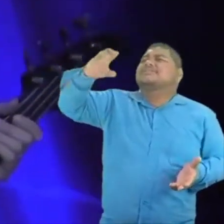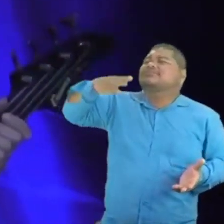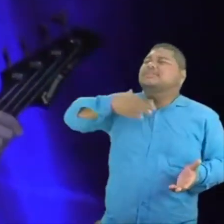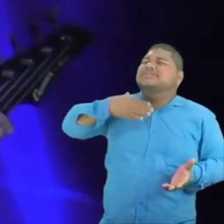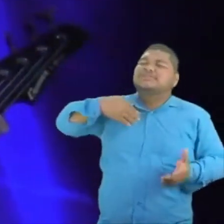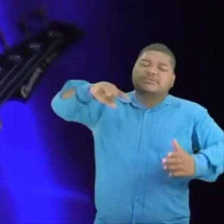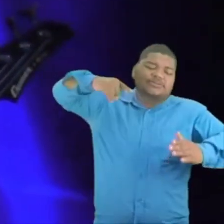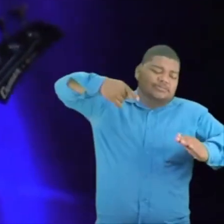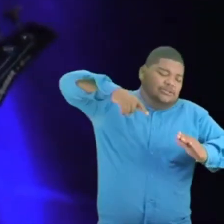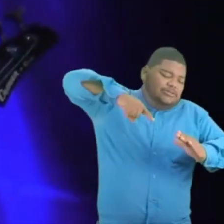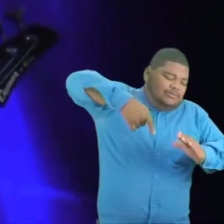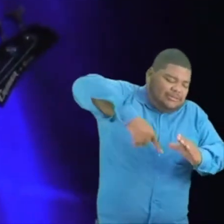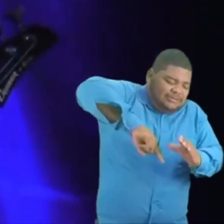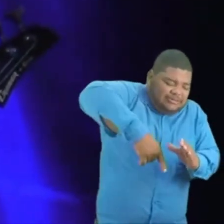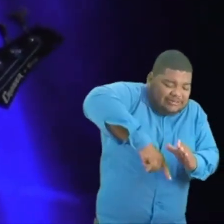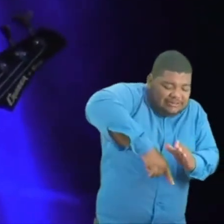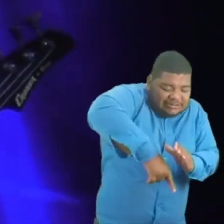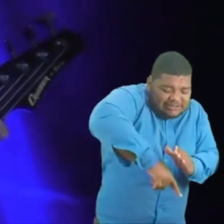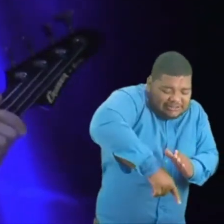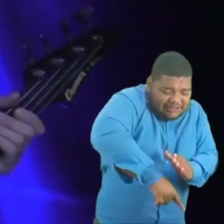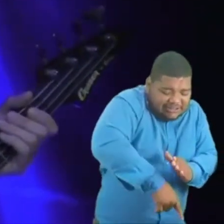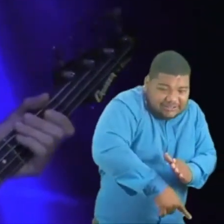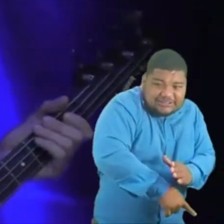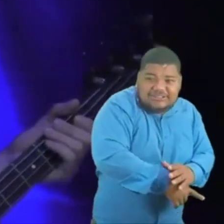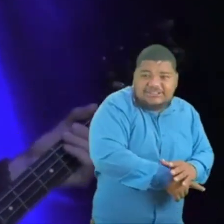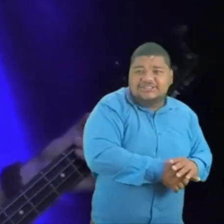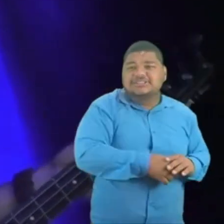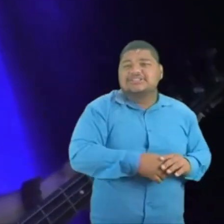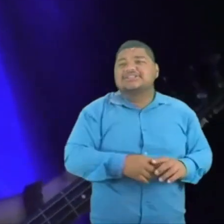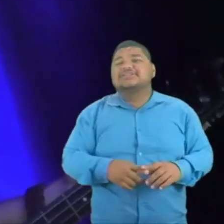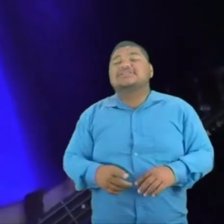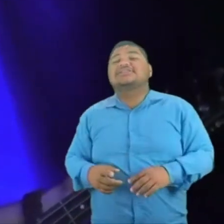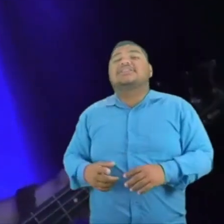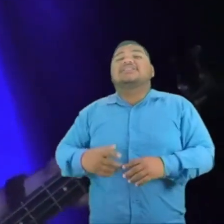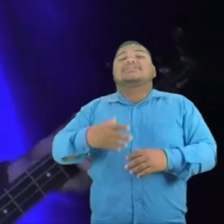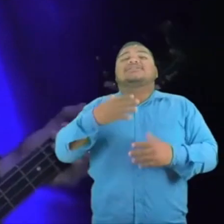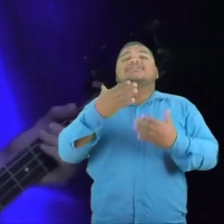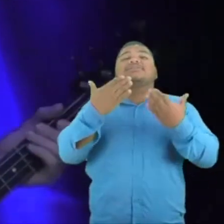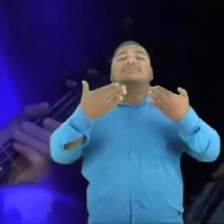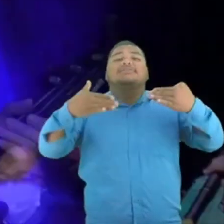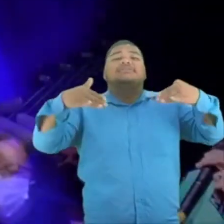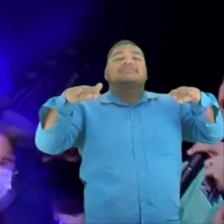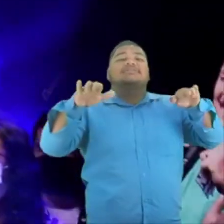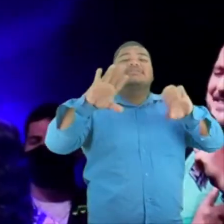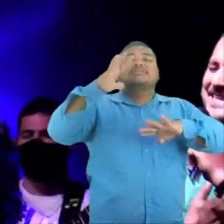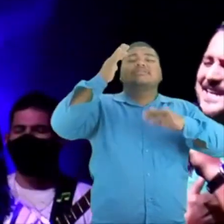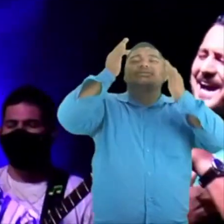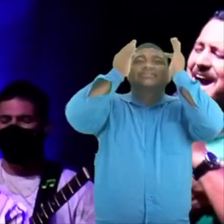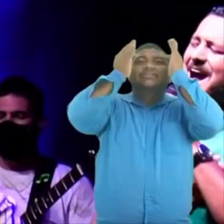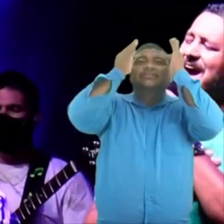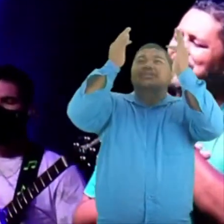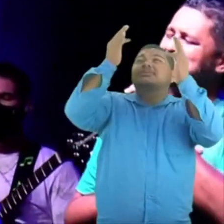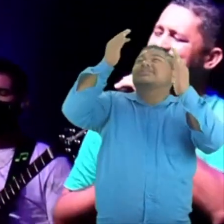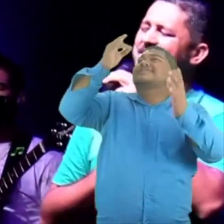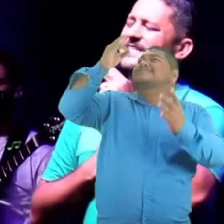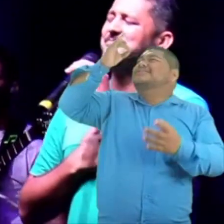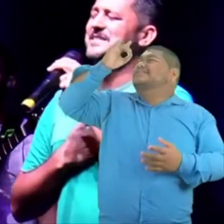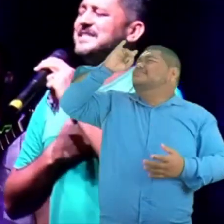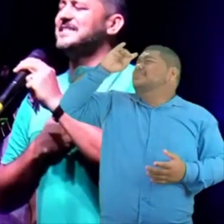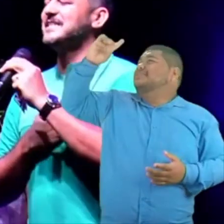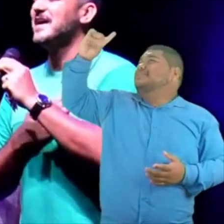leva-me mais fundo do que já estive, minha fé será